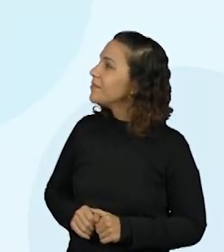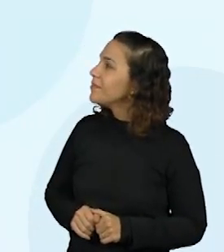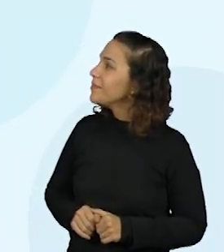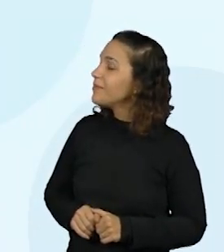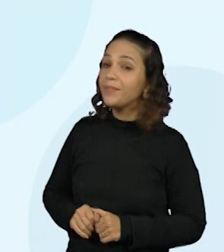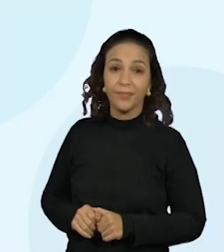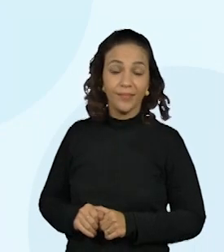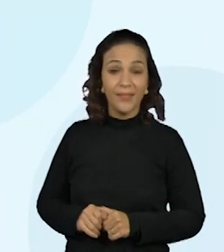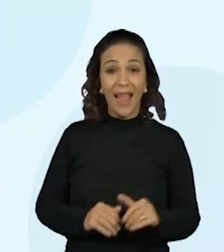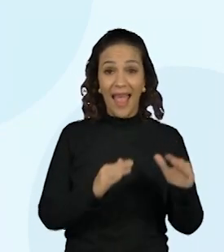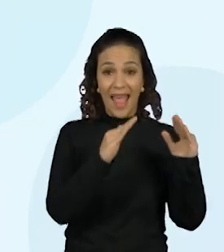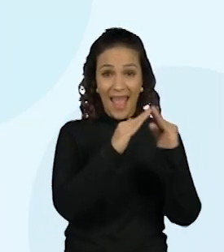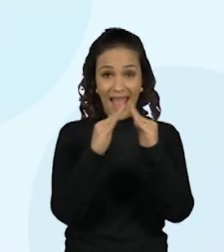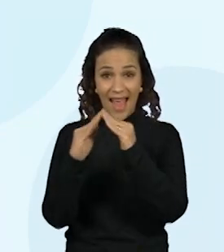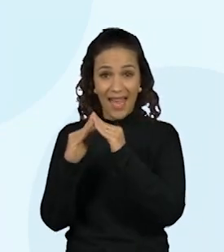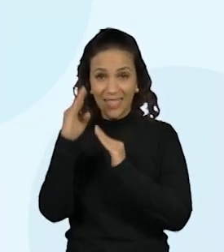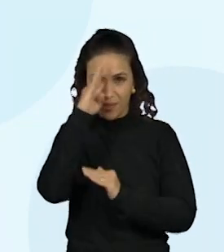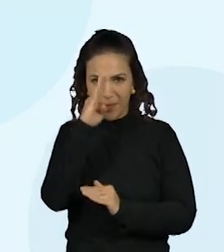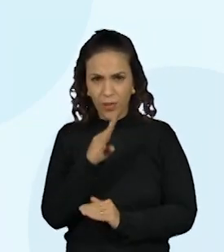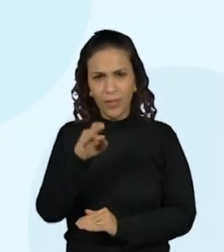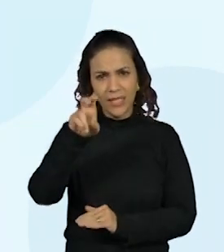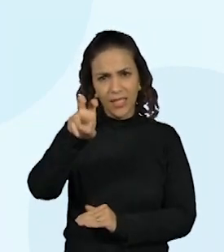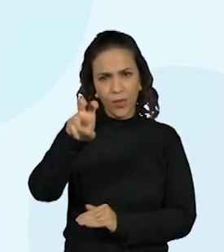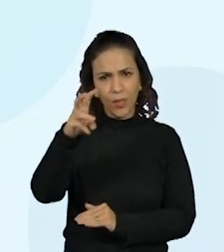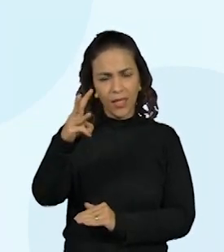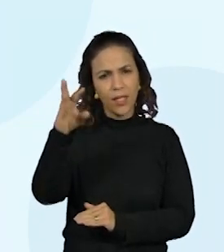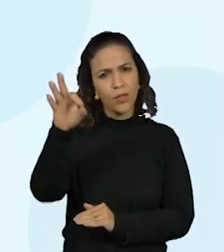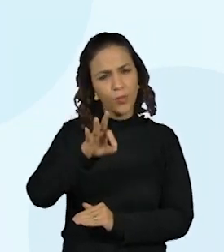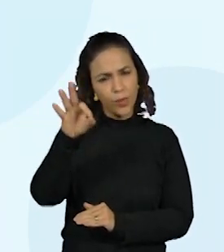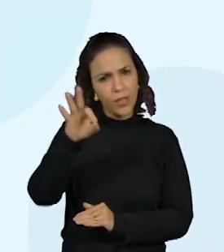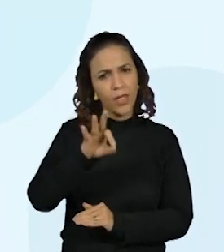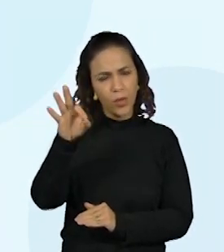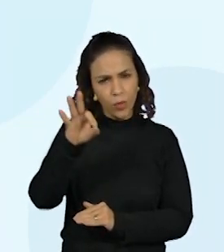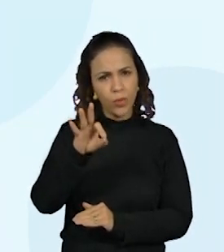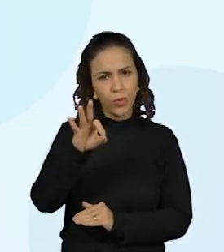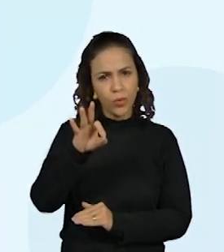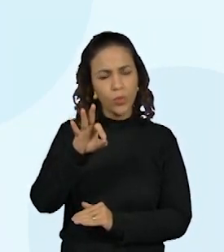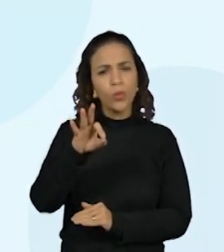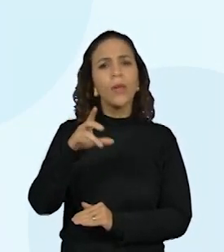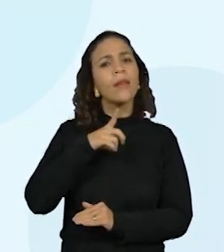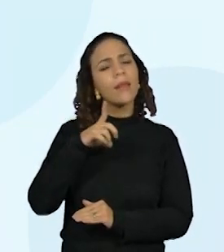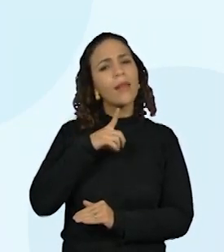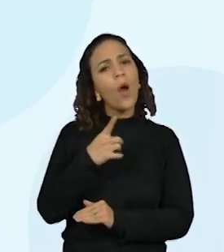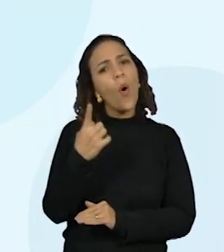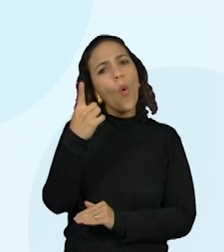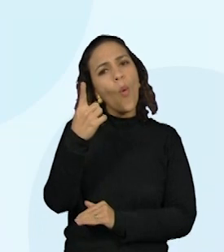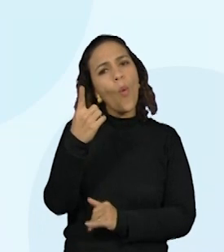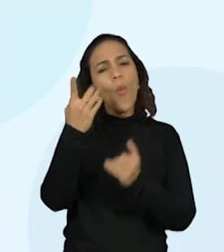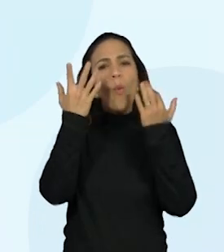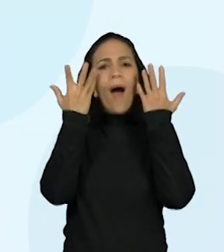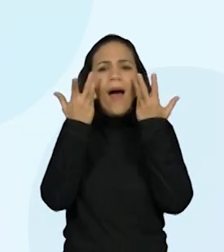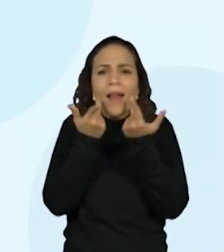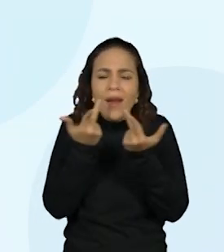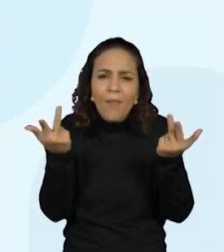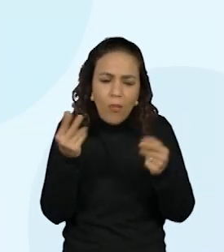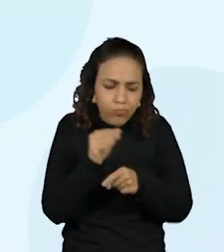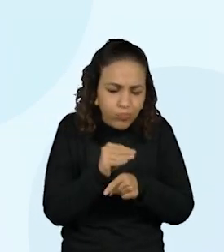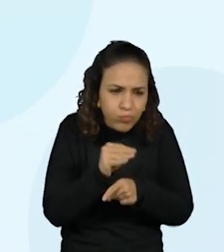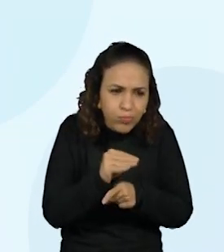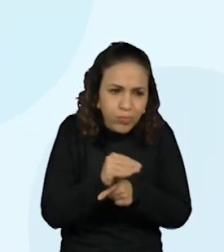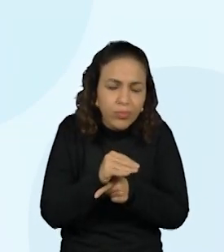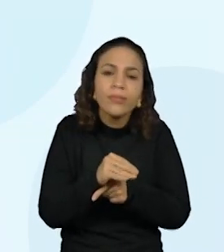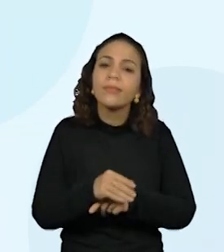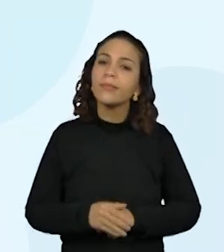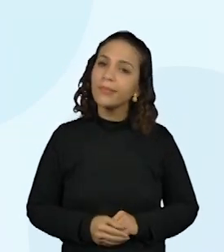53% das casas brasileiras têm ao menos um animal de estimação, aponta a pesquisa.